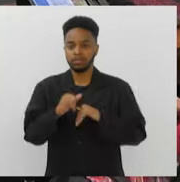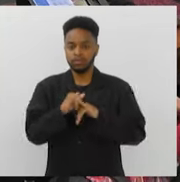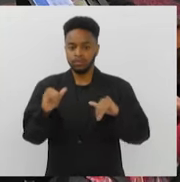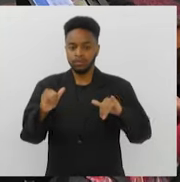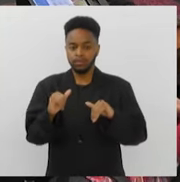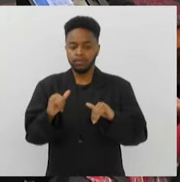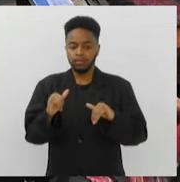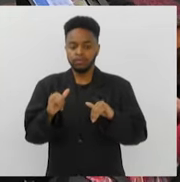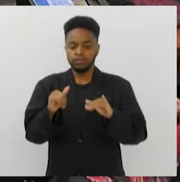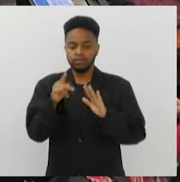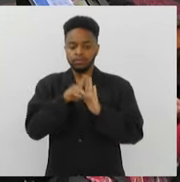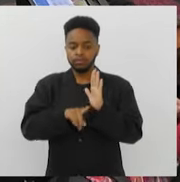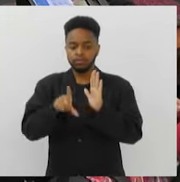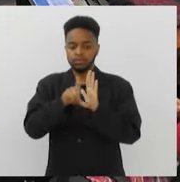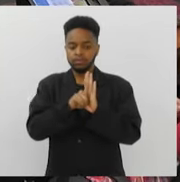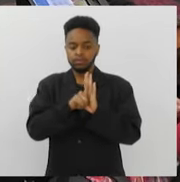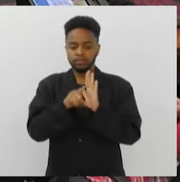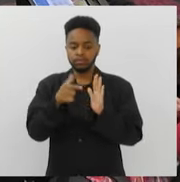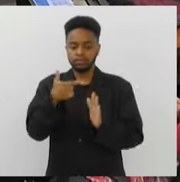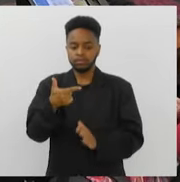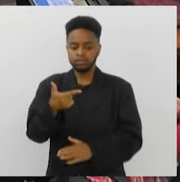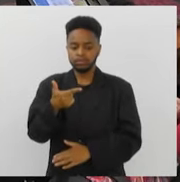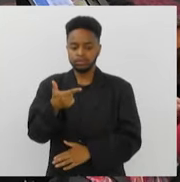Anuncio projeto de lei número